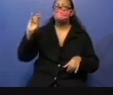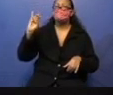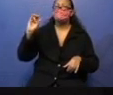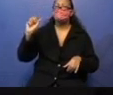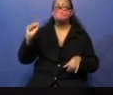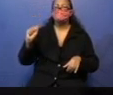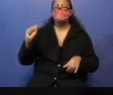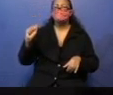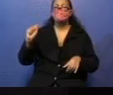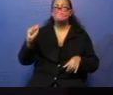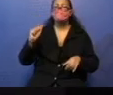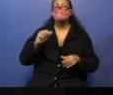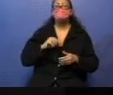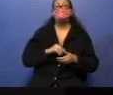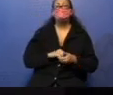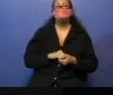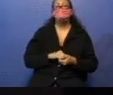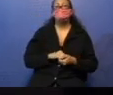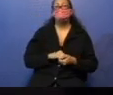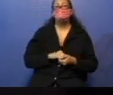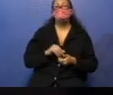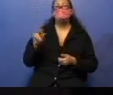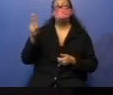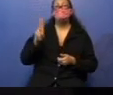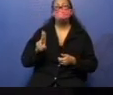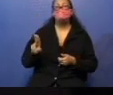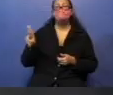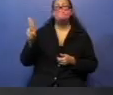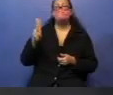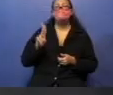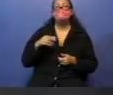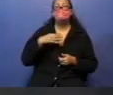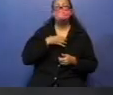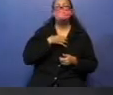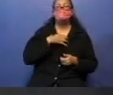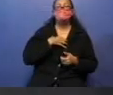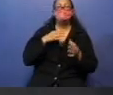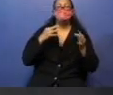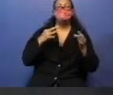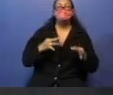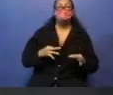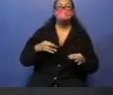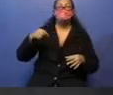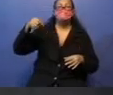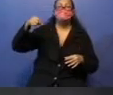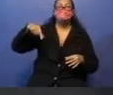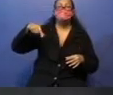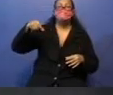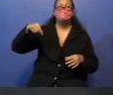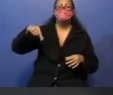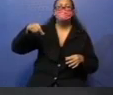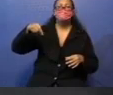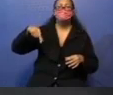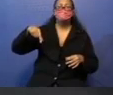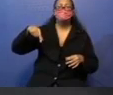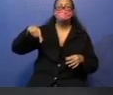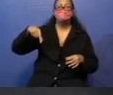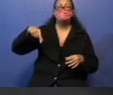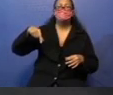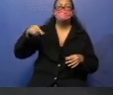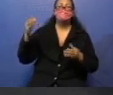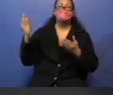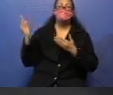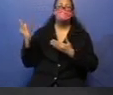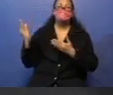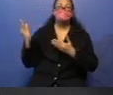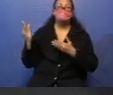como desinfetante. Usado de forma correta em gotas, tá? E aqui é ensinado como faz, a